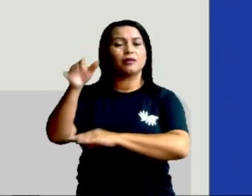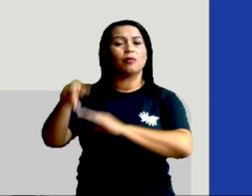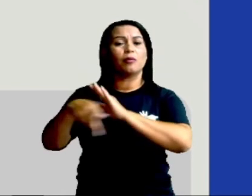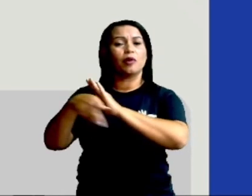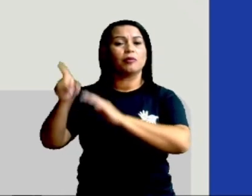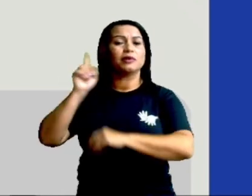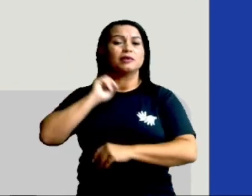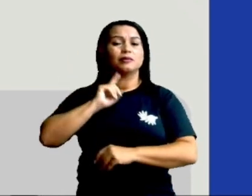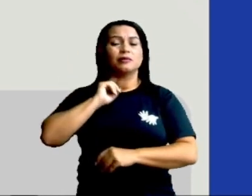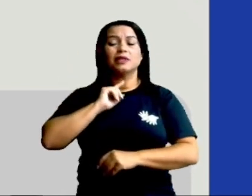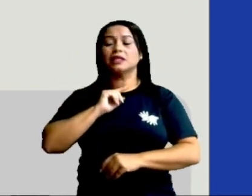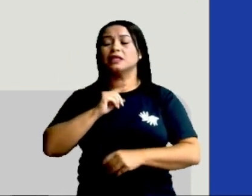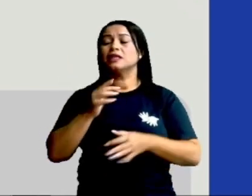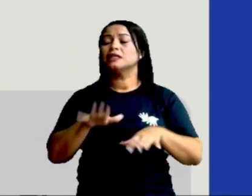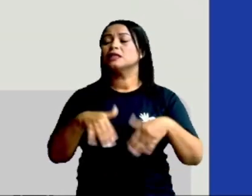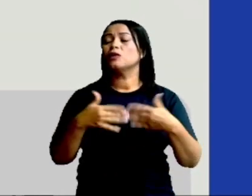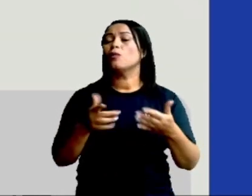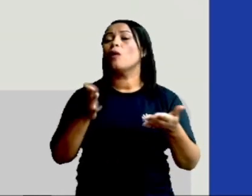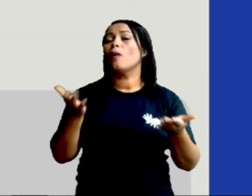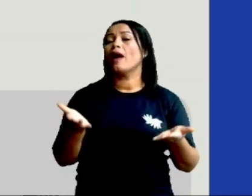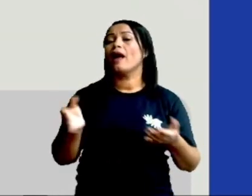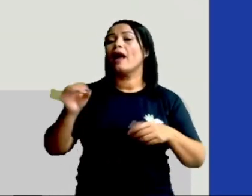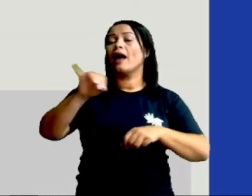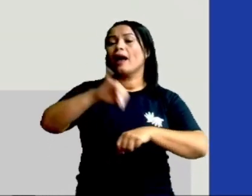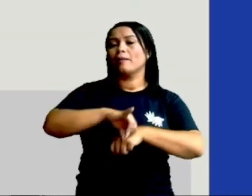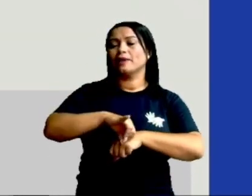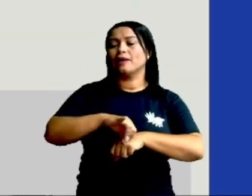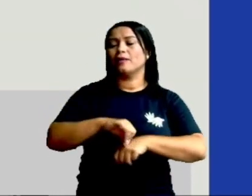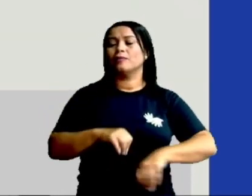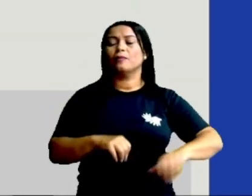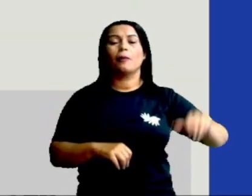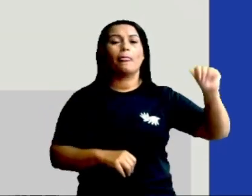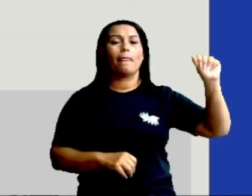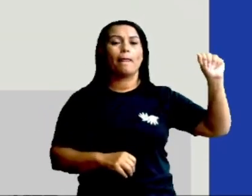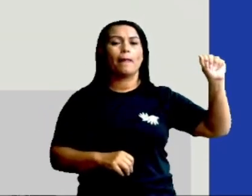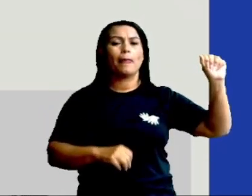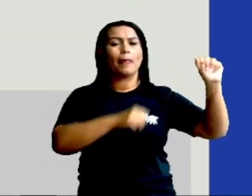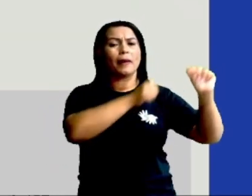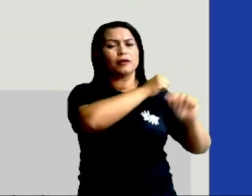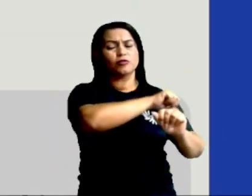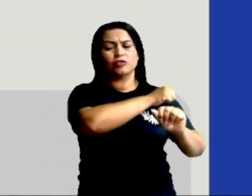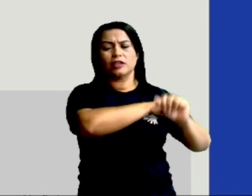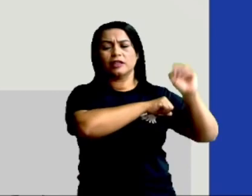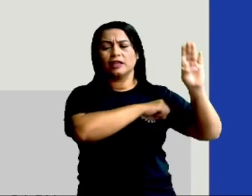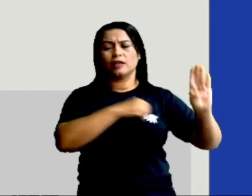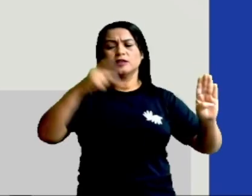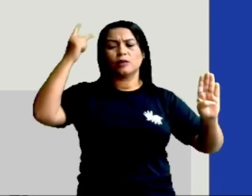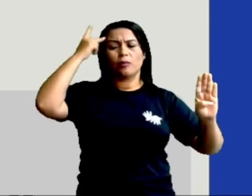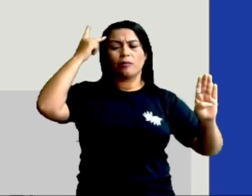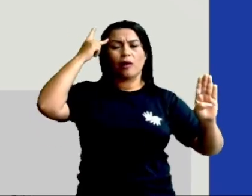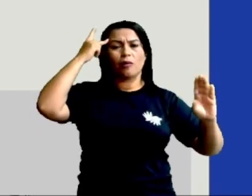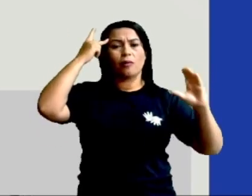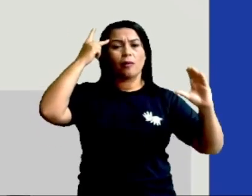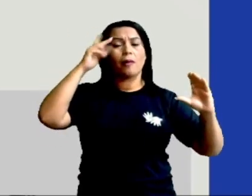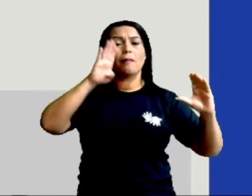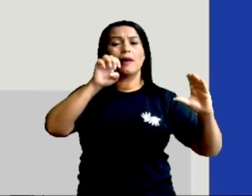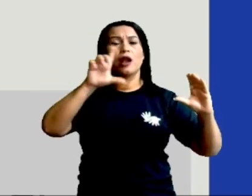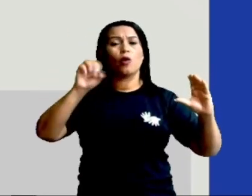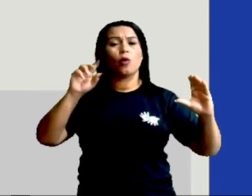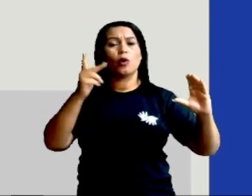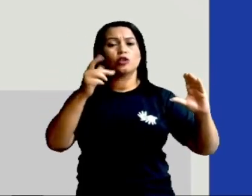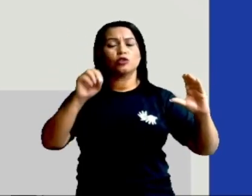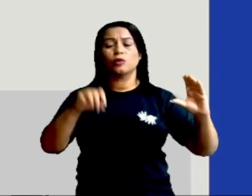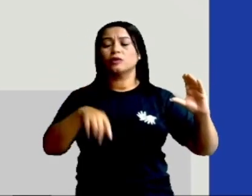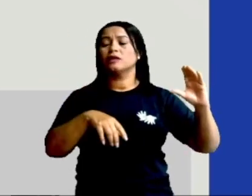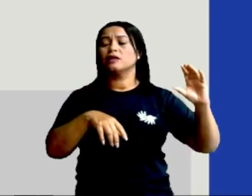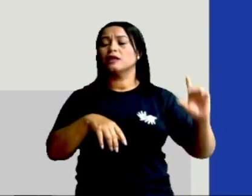de Minas Gerais e qual é a capital dele é Rio de Janeiro São Paulo Belo Horizonte